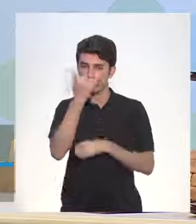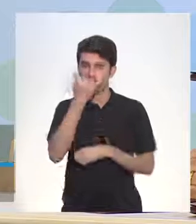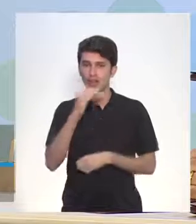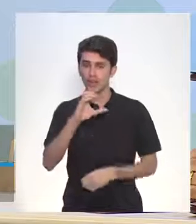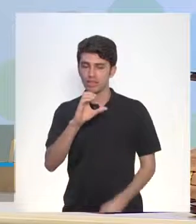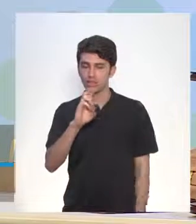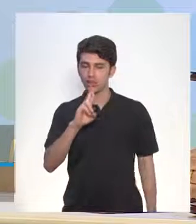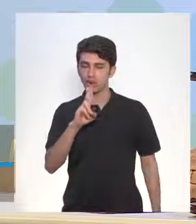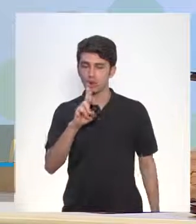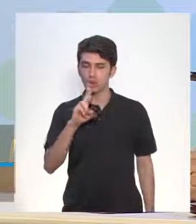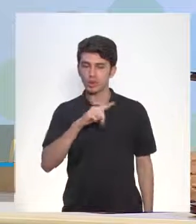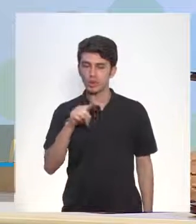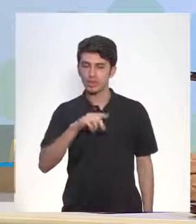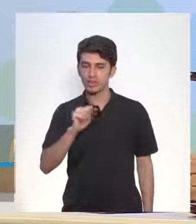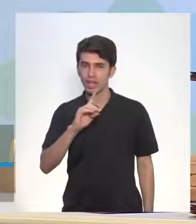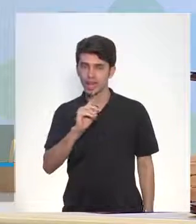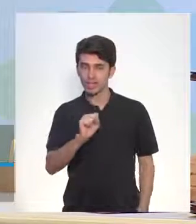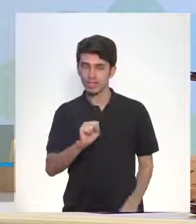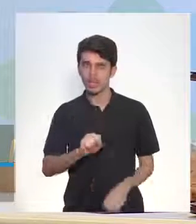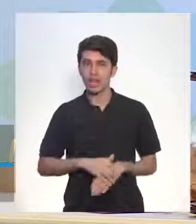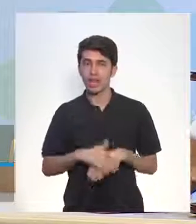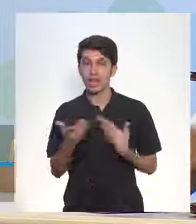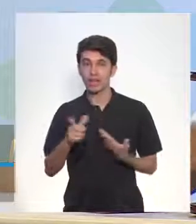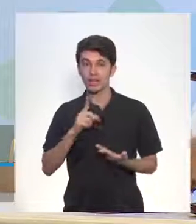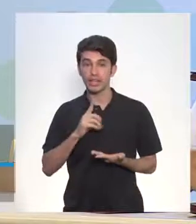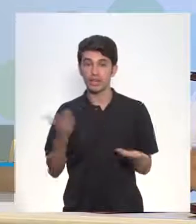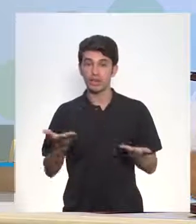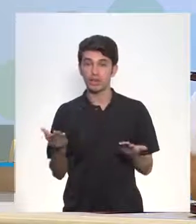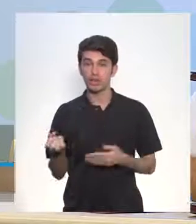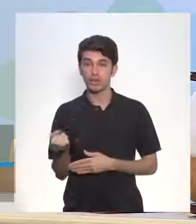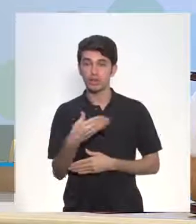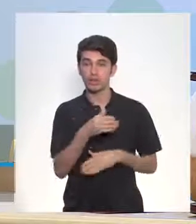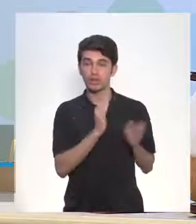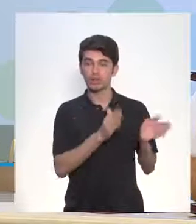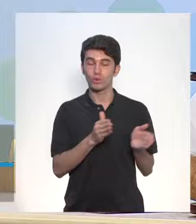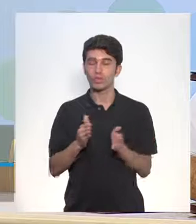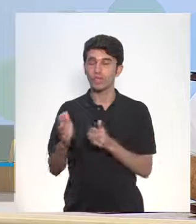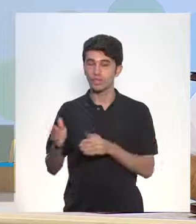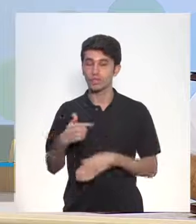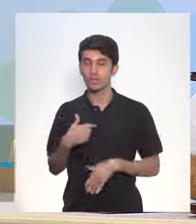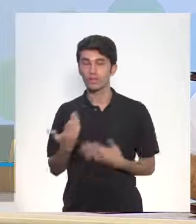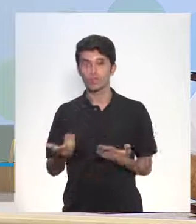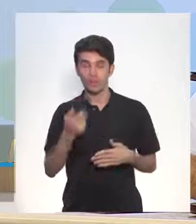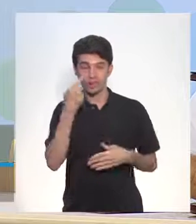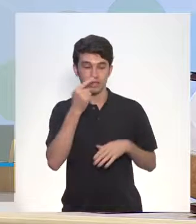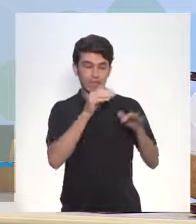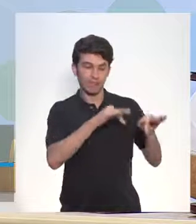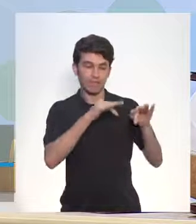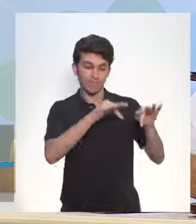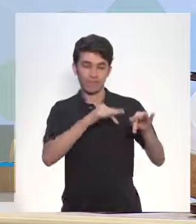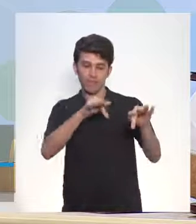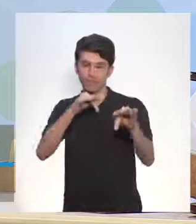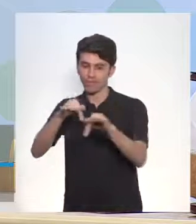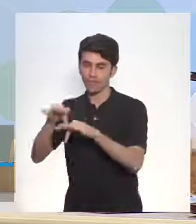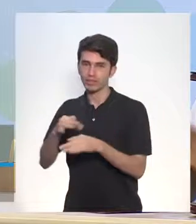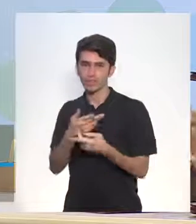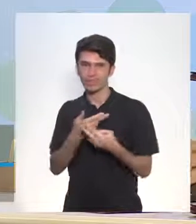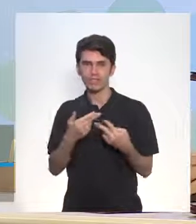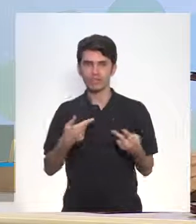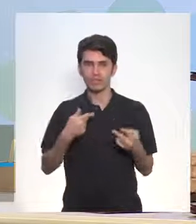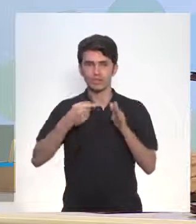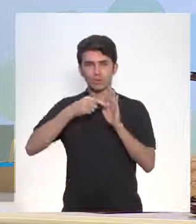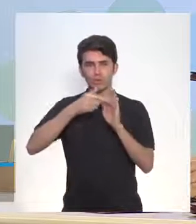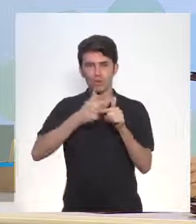nós temos agora uma nova organização acontecendo aqui, ó. Esses feudos, por conta de vários problemas, e a gente não vai se aprofundar